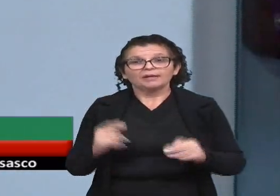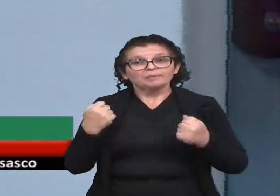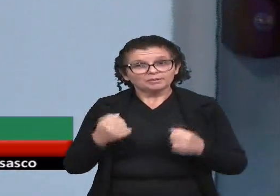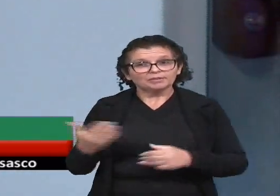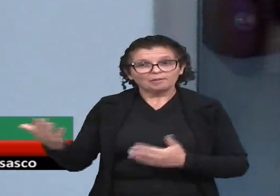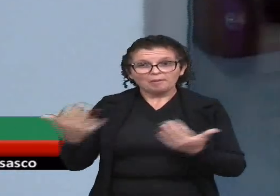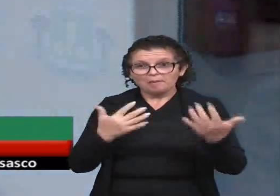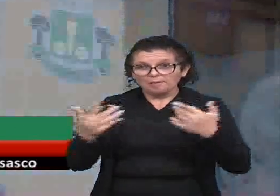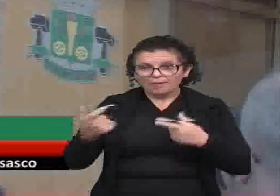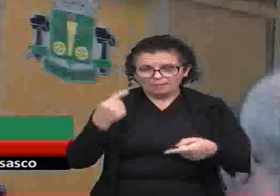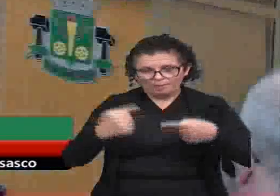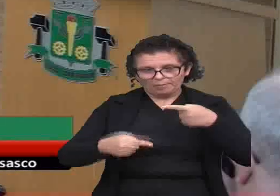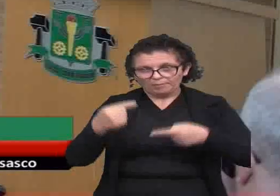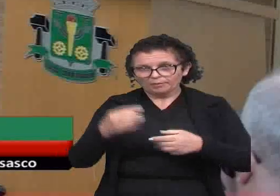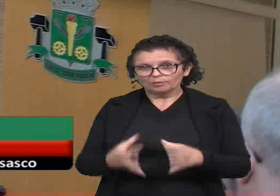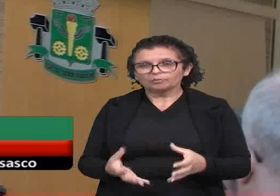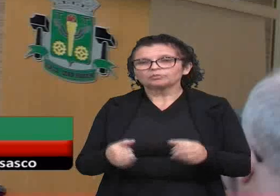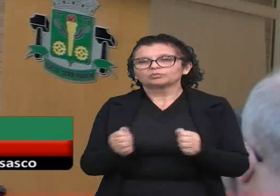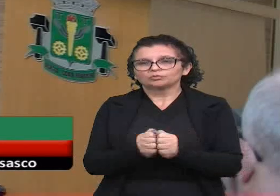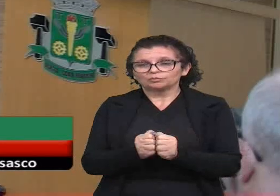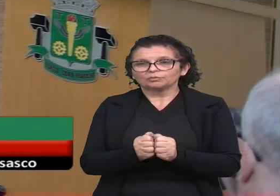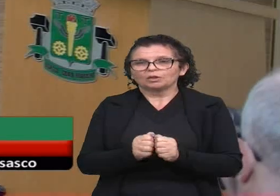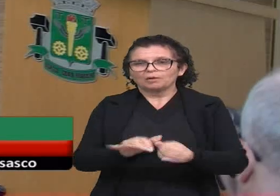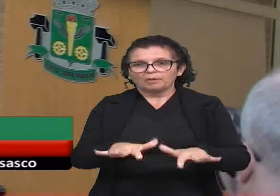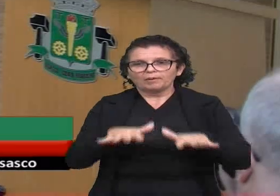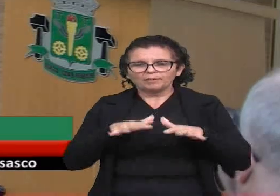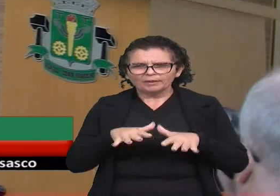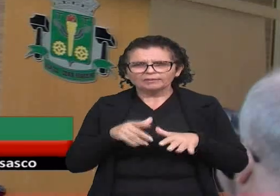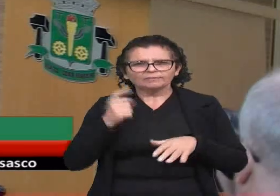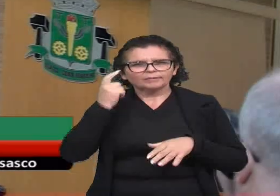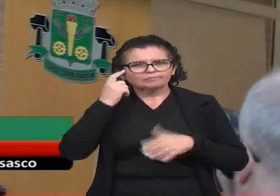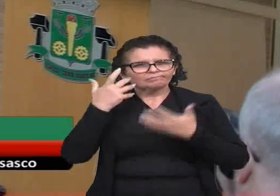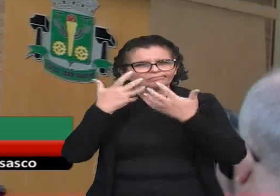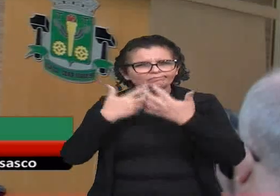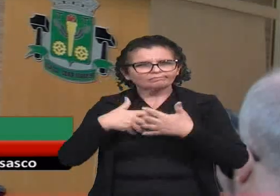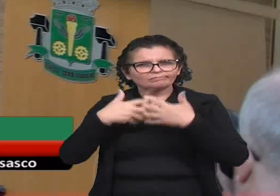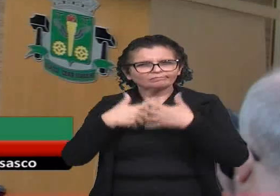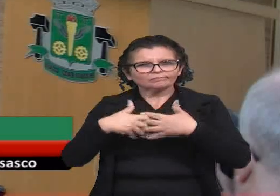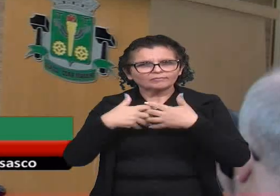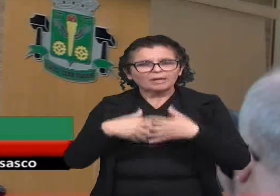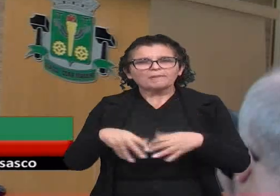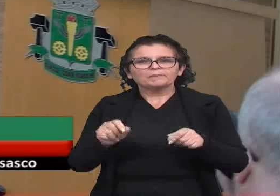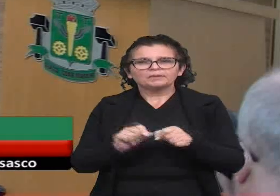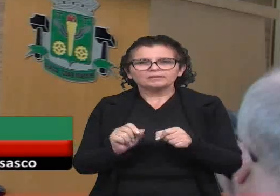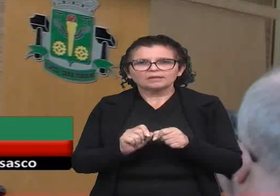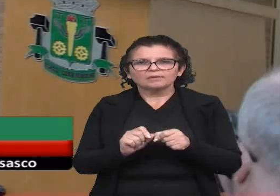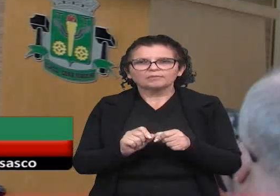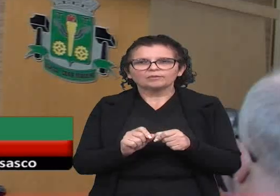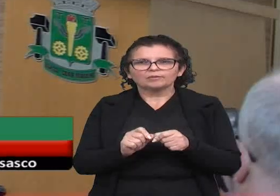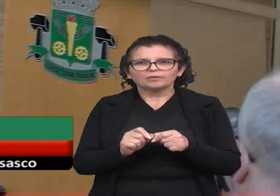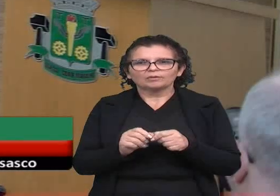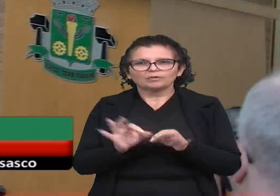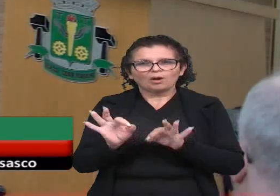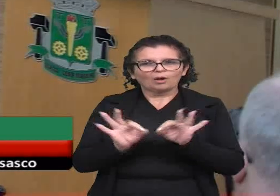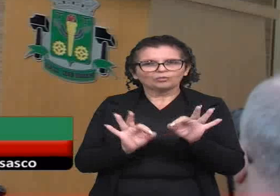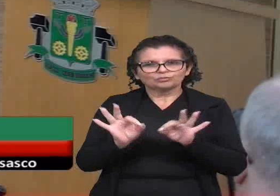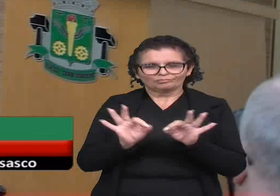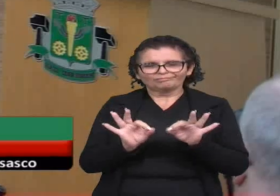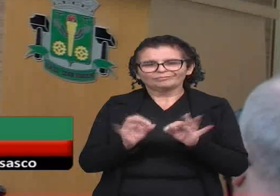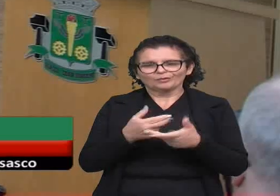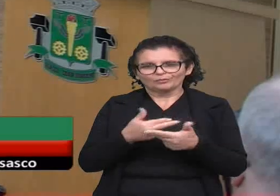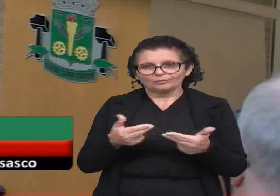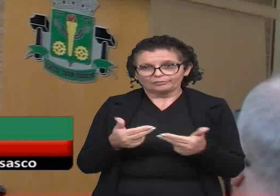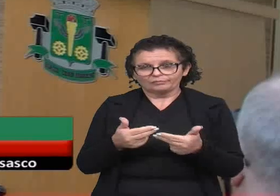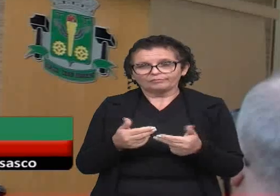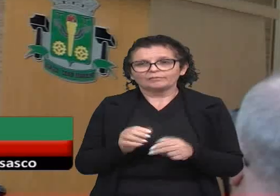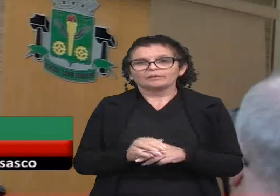essas discussões em público, mas que também a gente tenha consciência que precisamos fazer aqui alguns ajustes. Mas serão